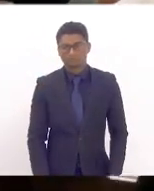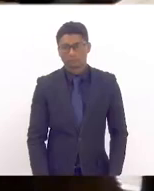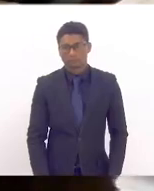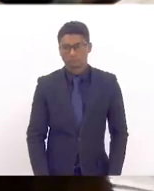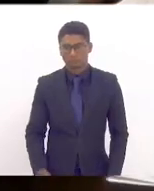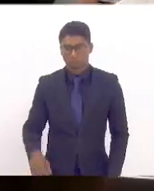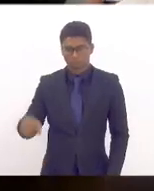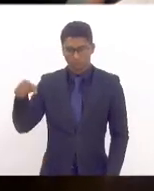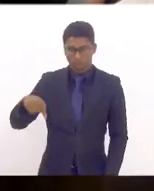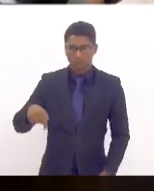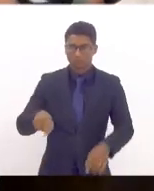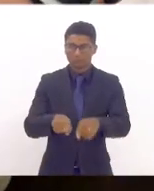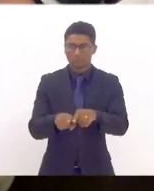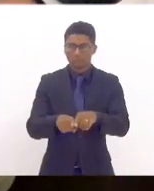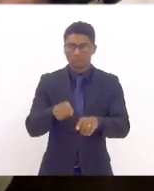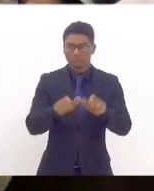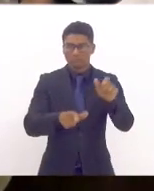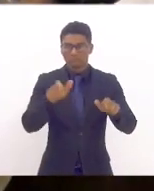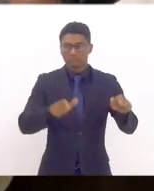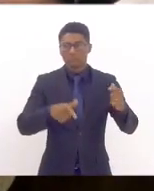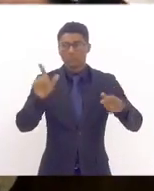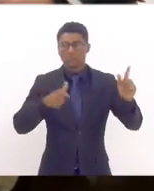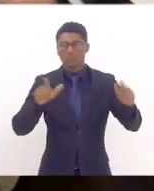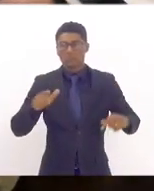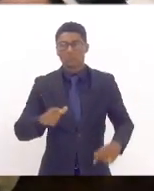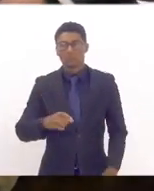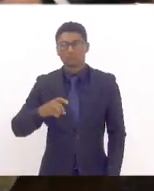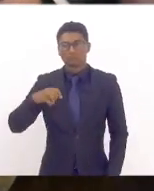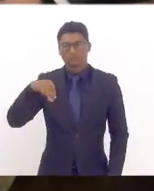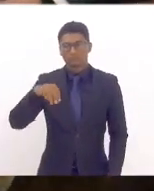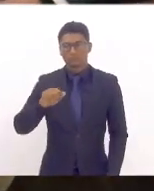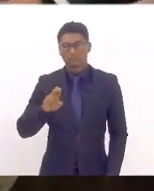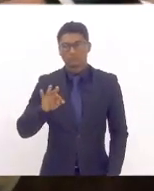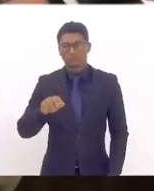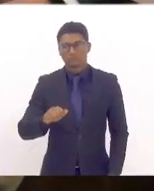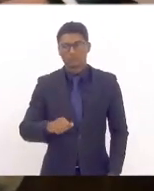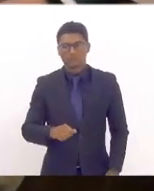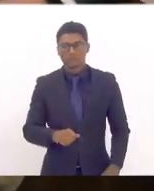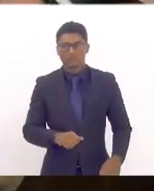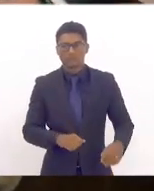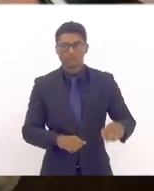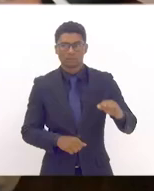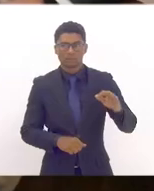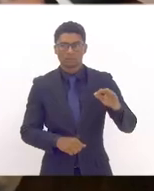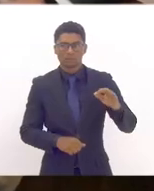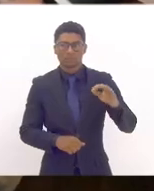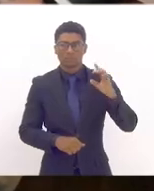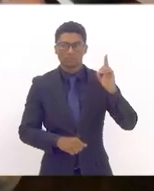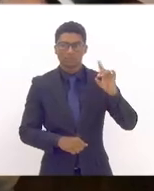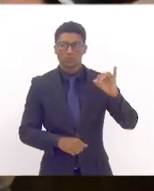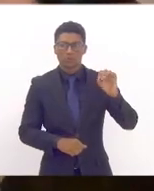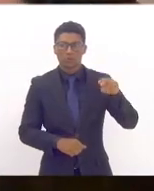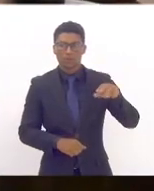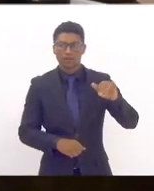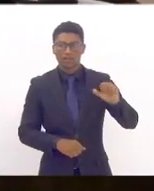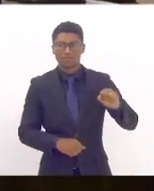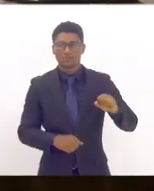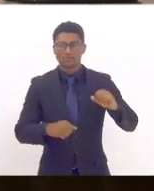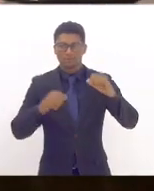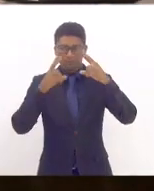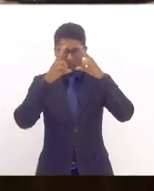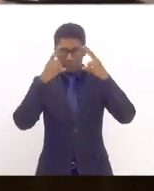aqui outras pessoas também dependendo da Morte Dionísio Lima